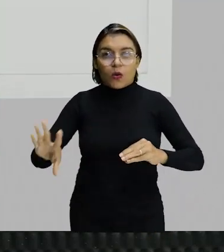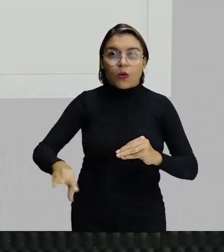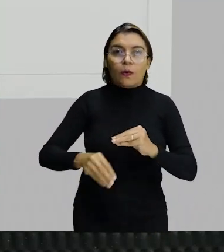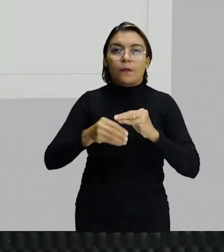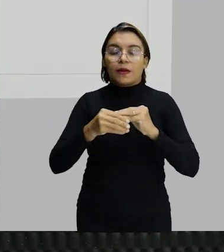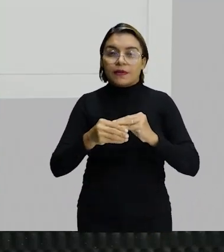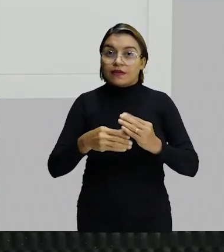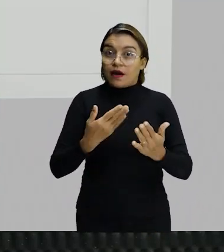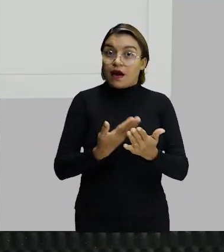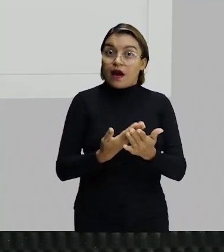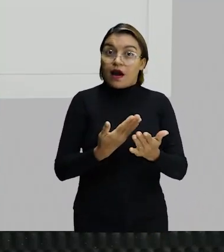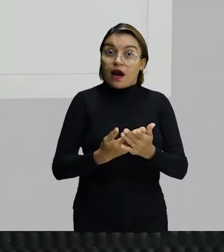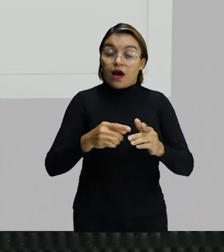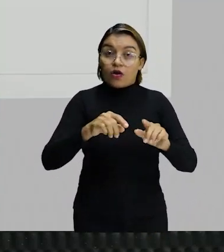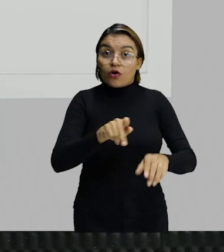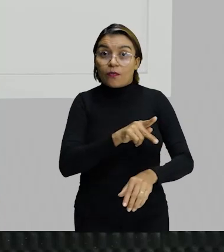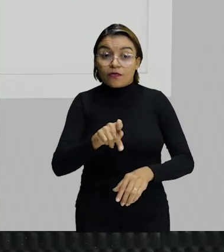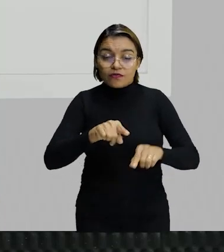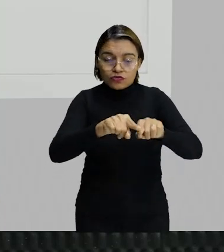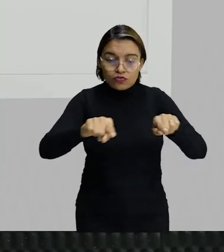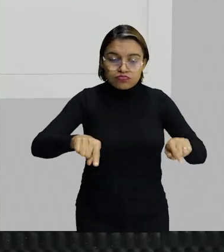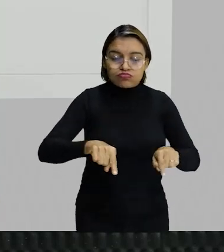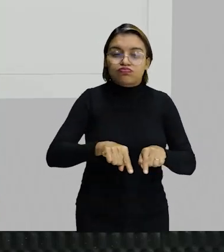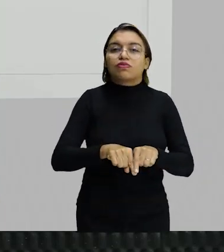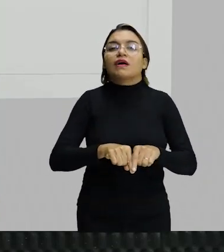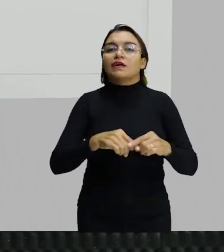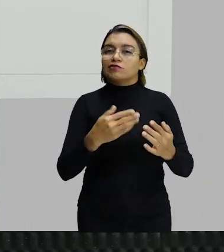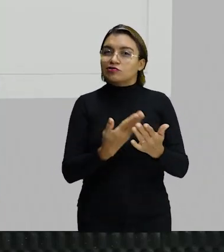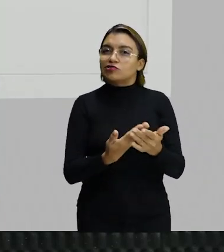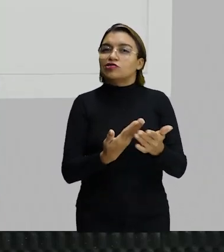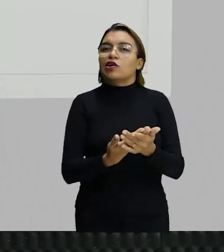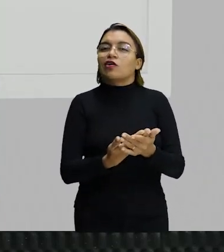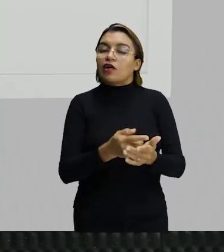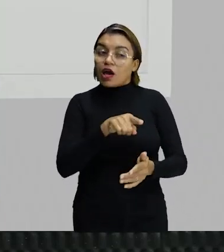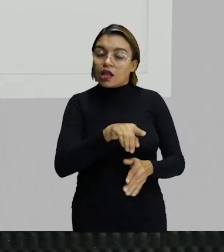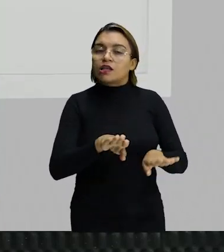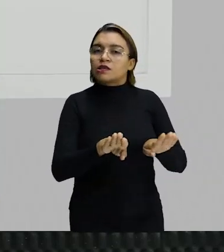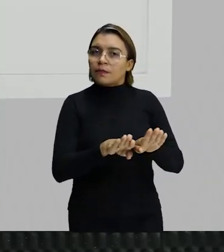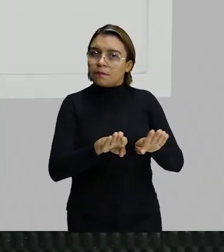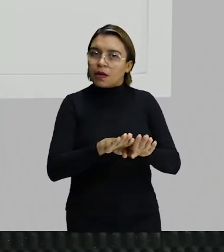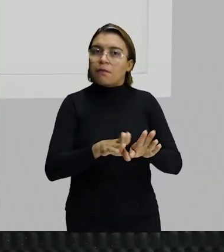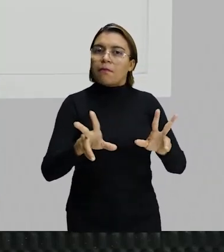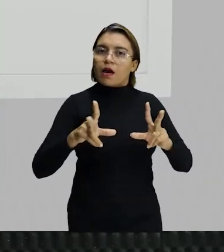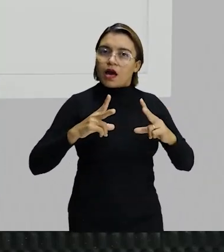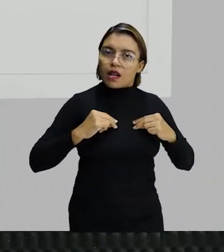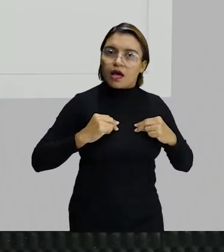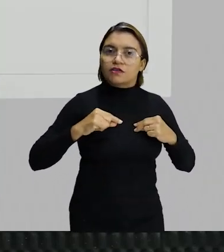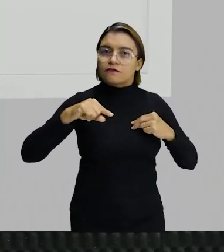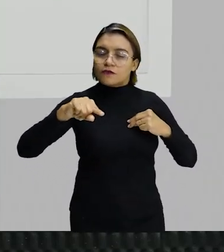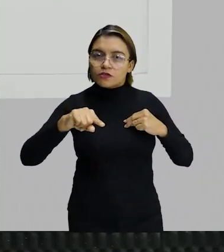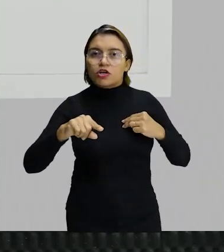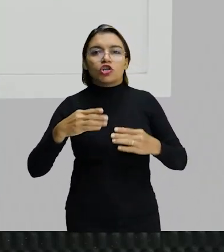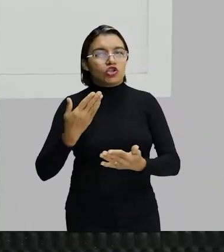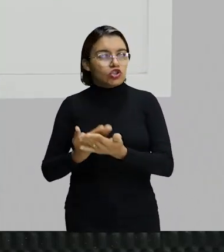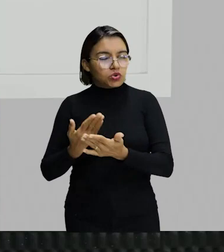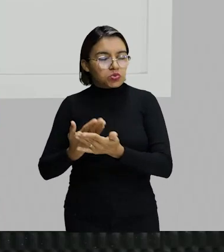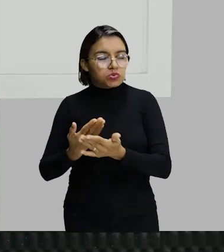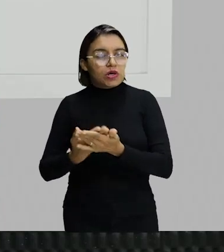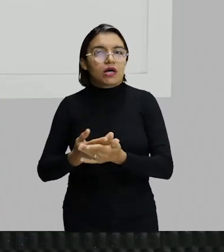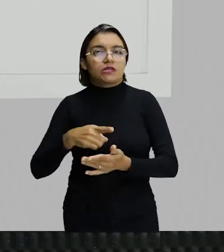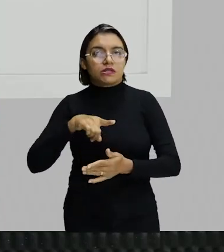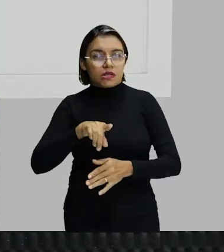sala, que ele merece todo o louvor, merece ali todo o agradecimento de vocês por estar se dedicando o tempo inteiro de